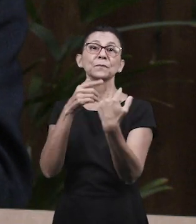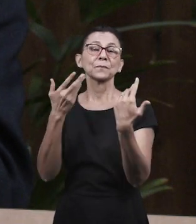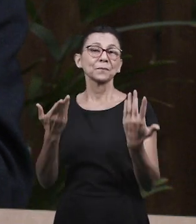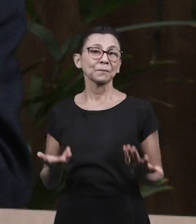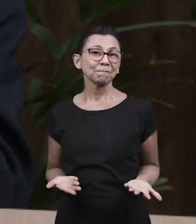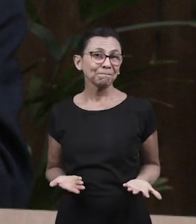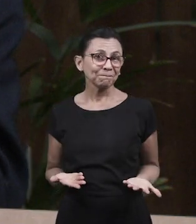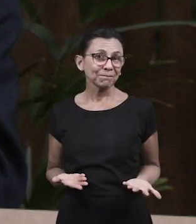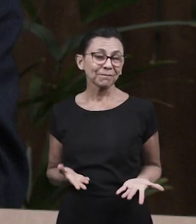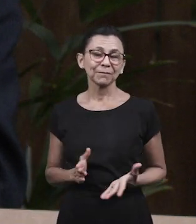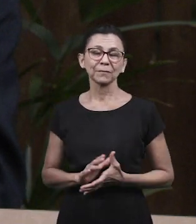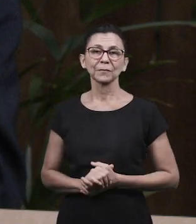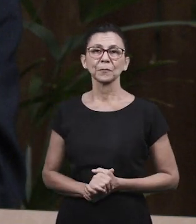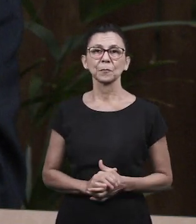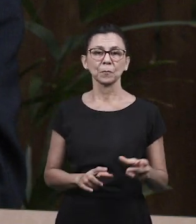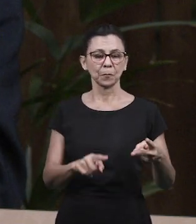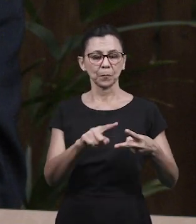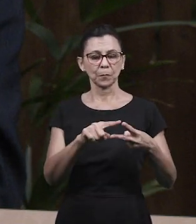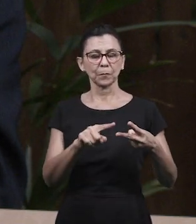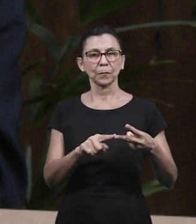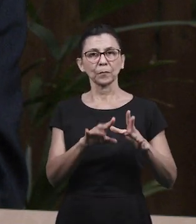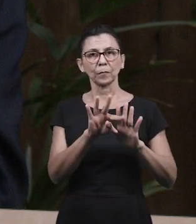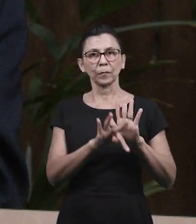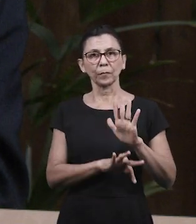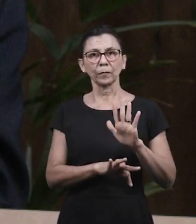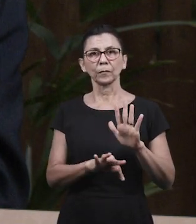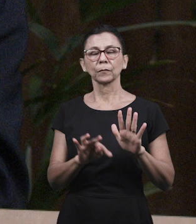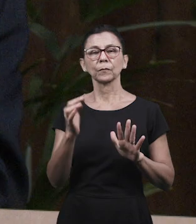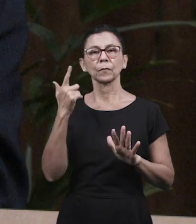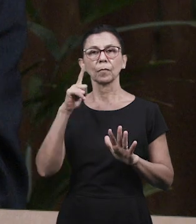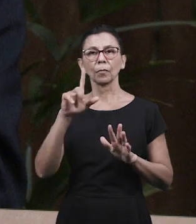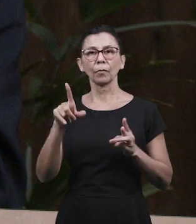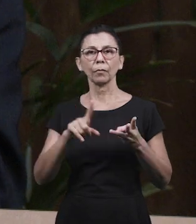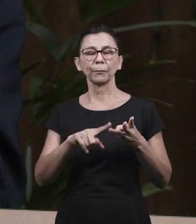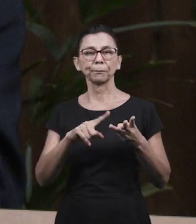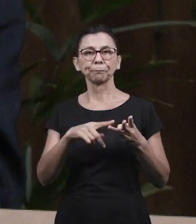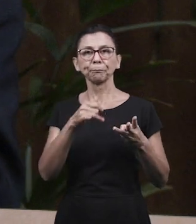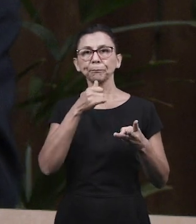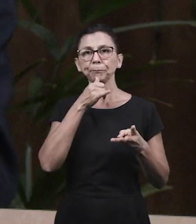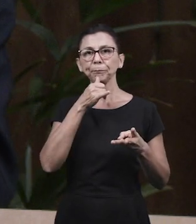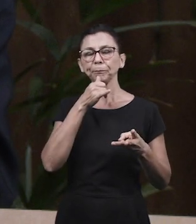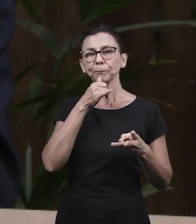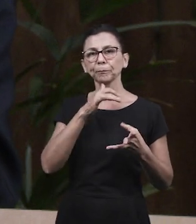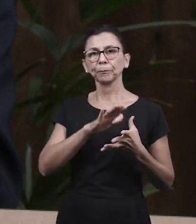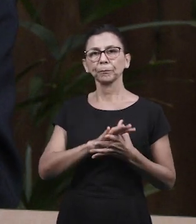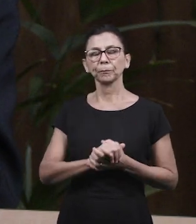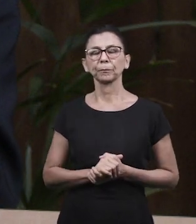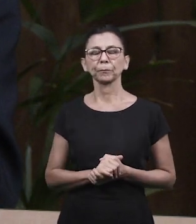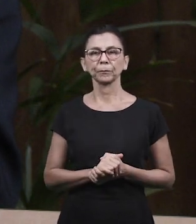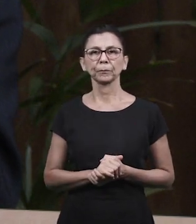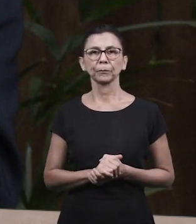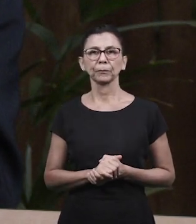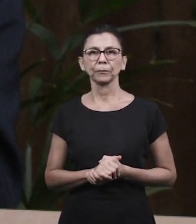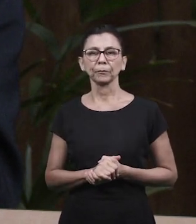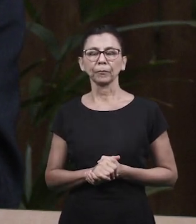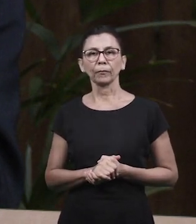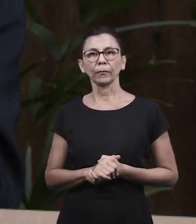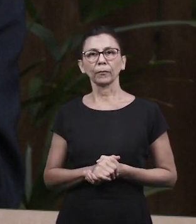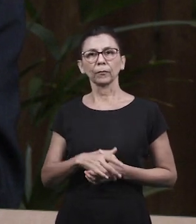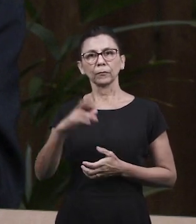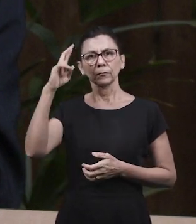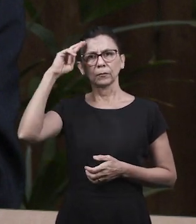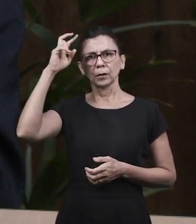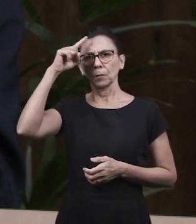Então, eu citei esses 2 exemplos, eu vou citar mais um exemplo aqui, que é de Nínive. O Senhor havia